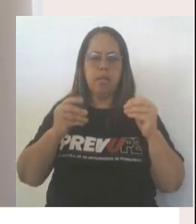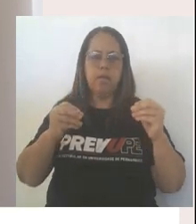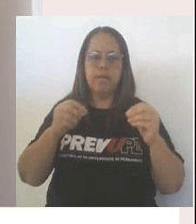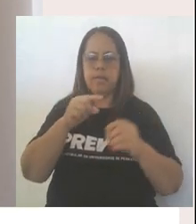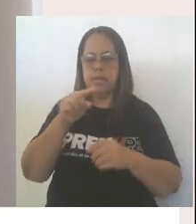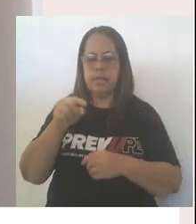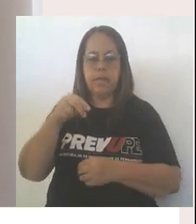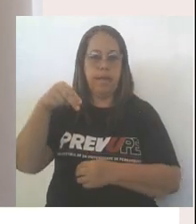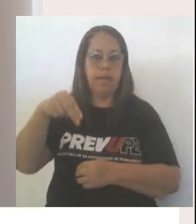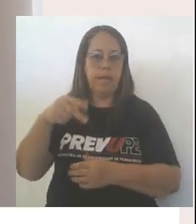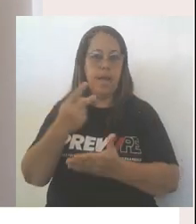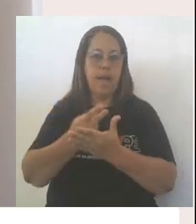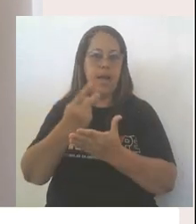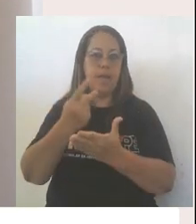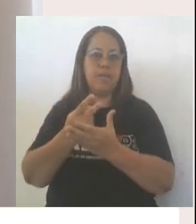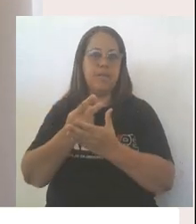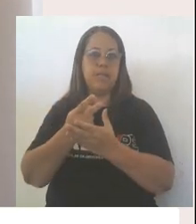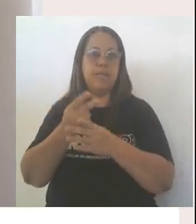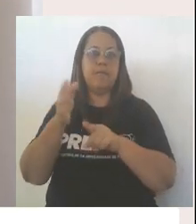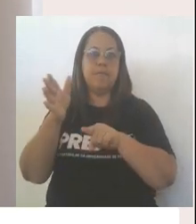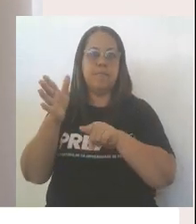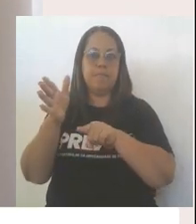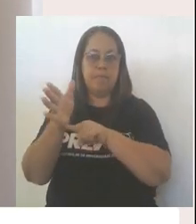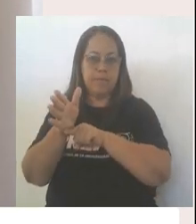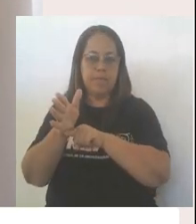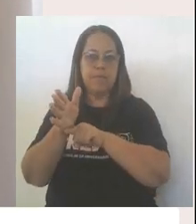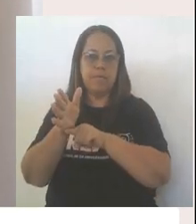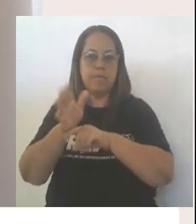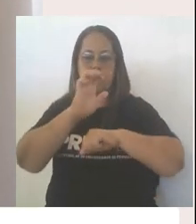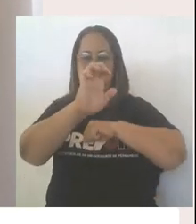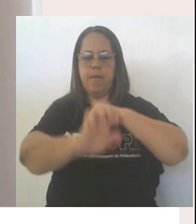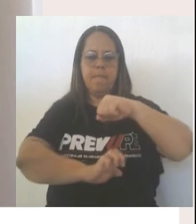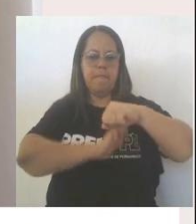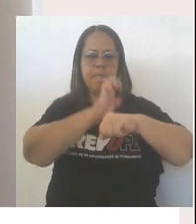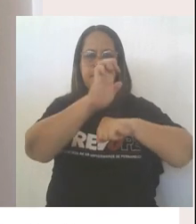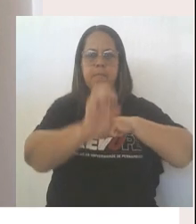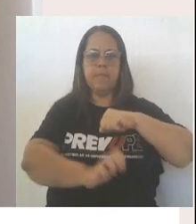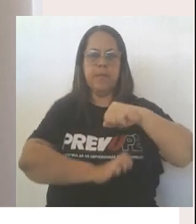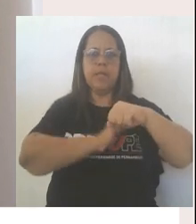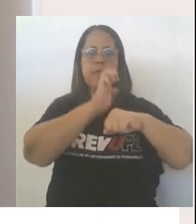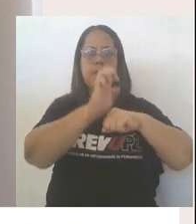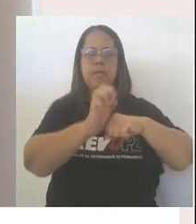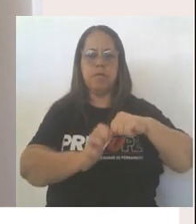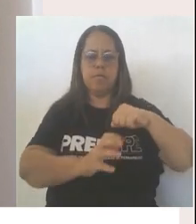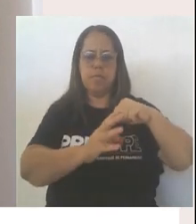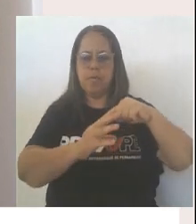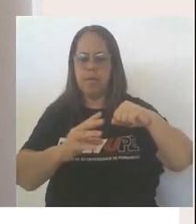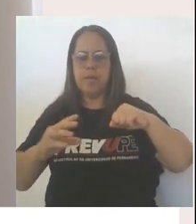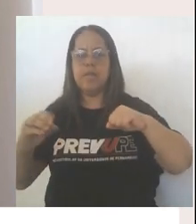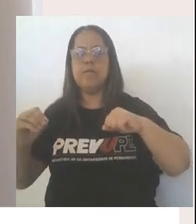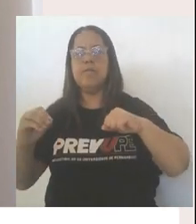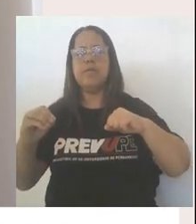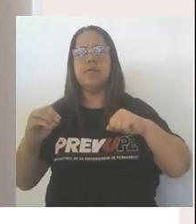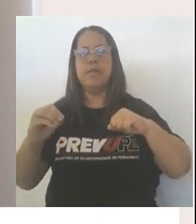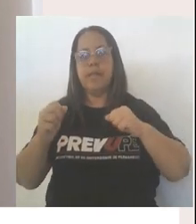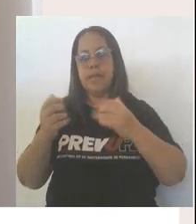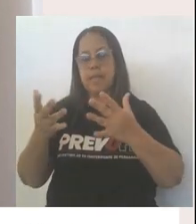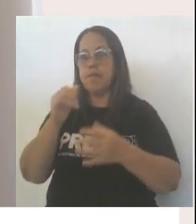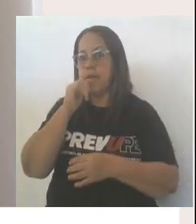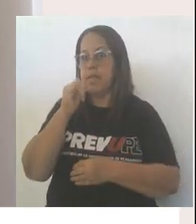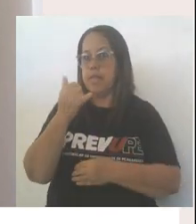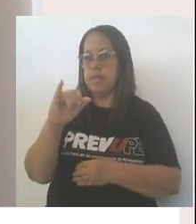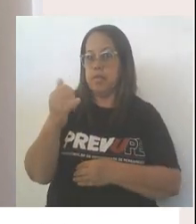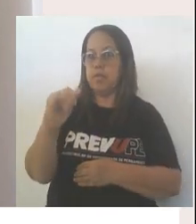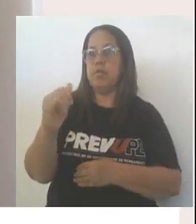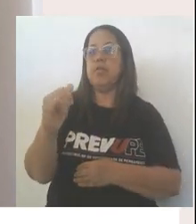ocorre no ânodo, liberando elétrons. Esses elétrons fluem através de um circuito, fornecendo energia elétrica